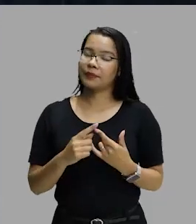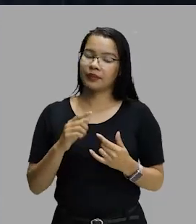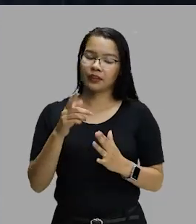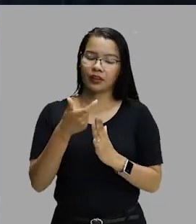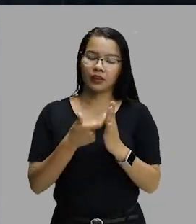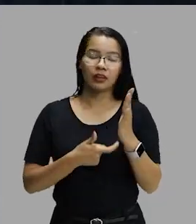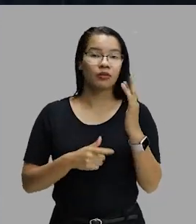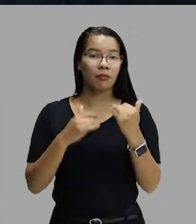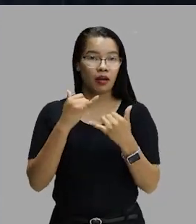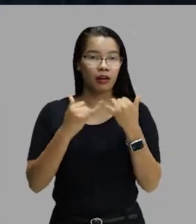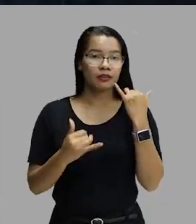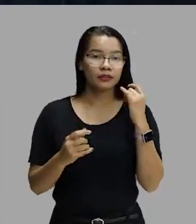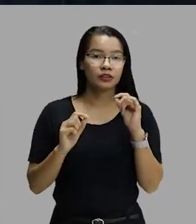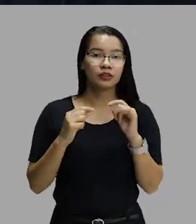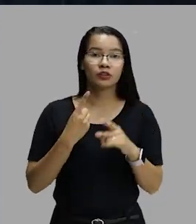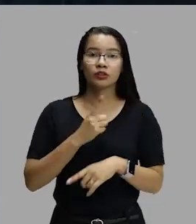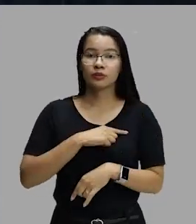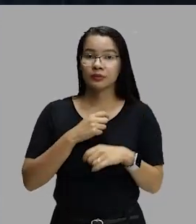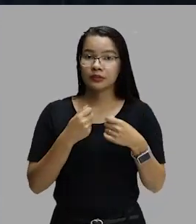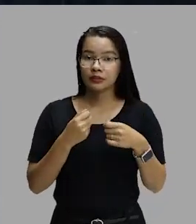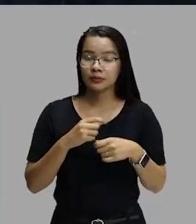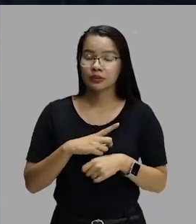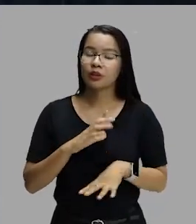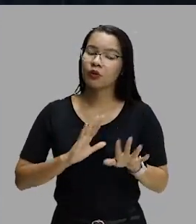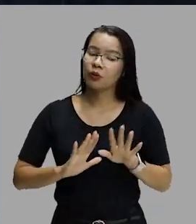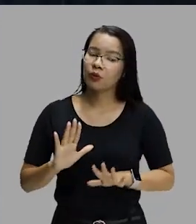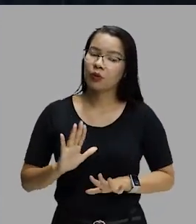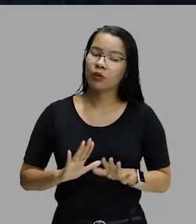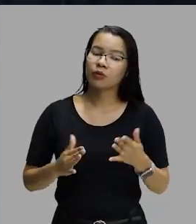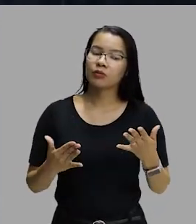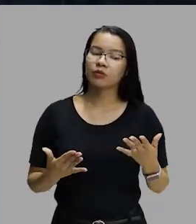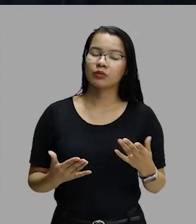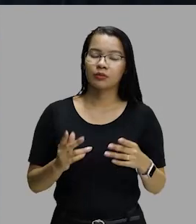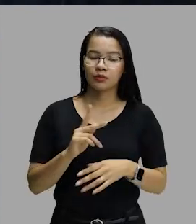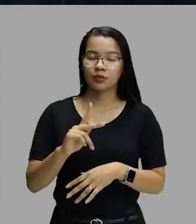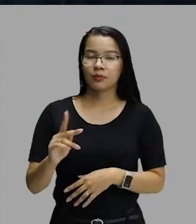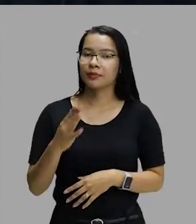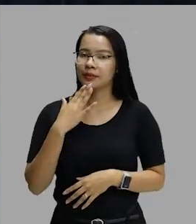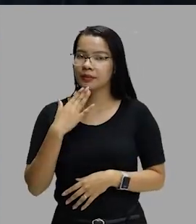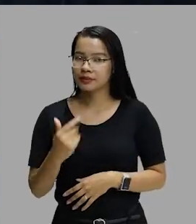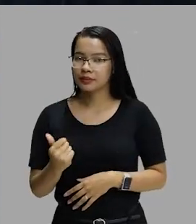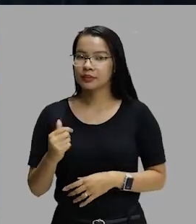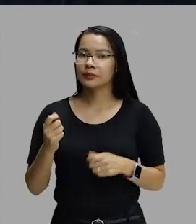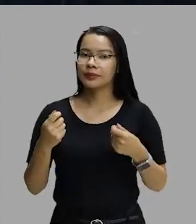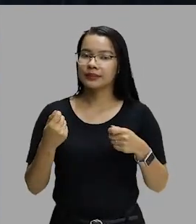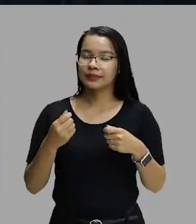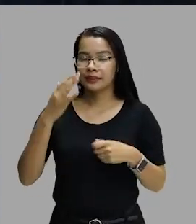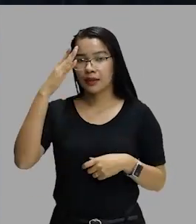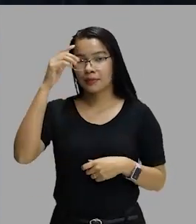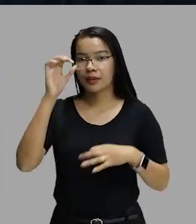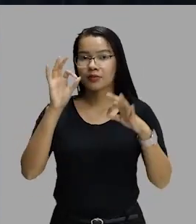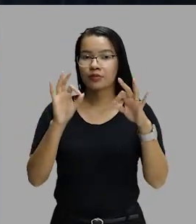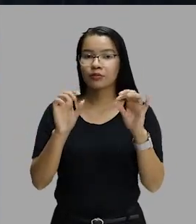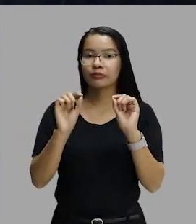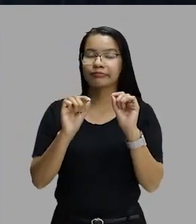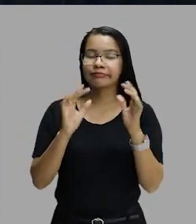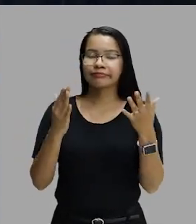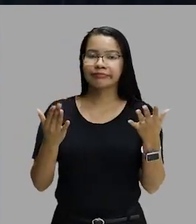tomar cuidado quando o professor pedir uma resenha ou um resumo, o aluno tem que estar ligado aí, tá